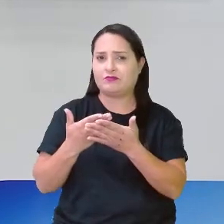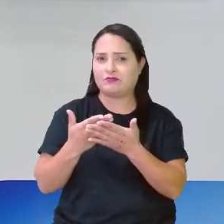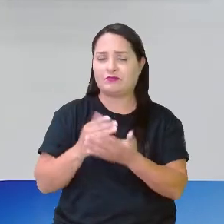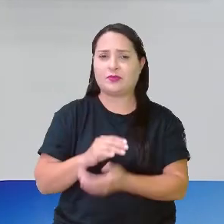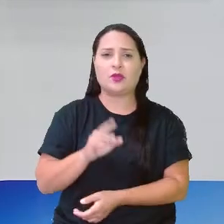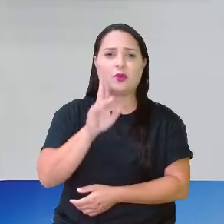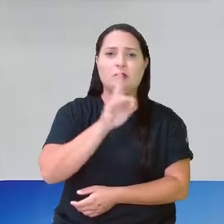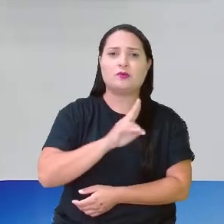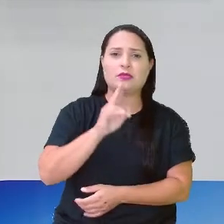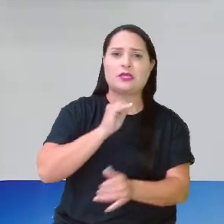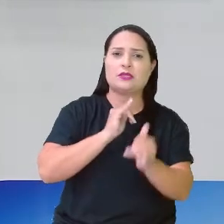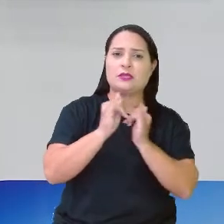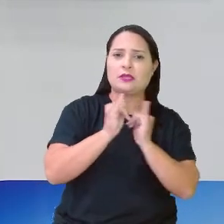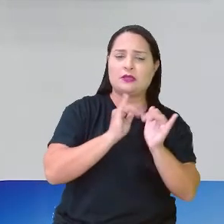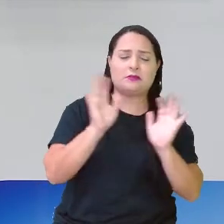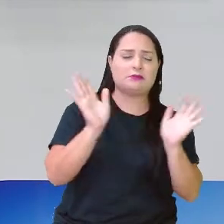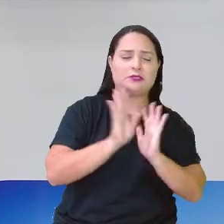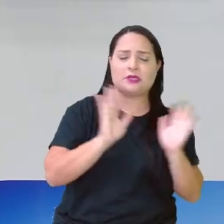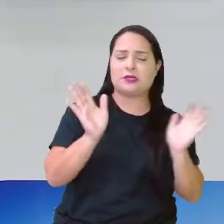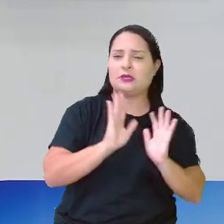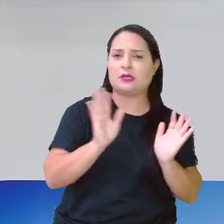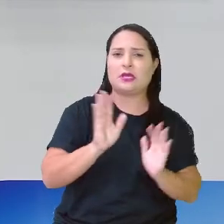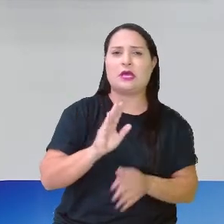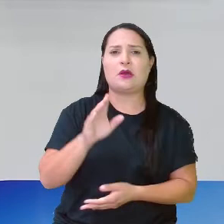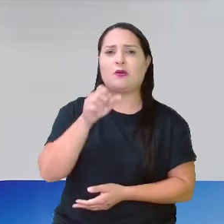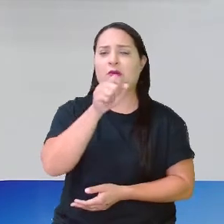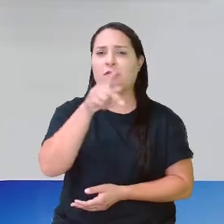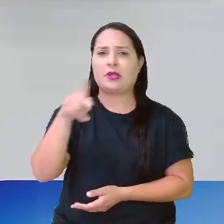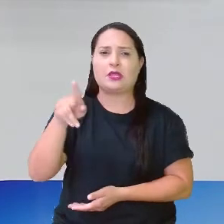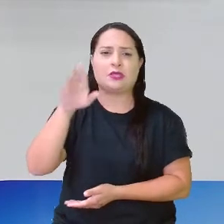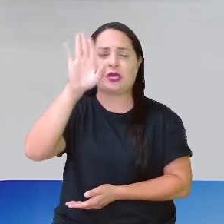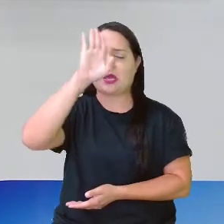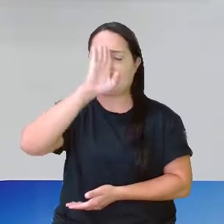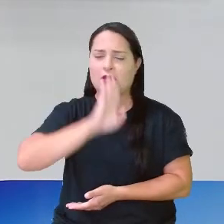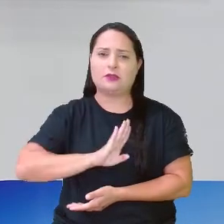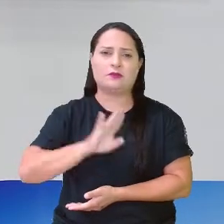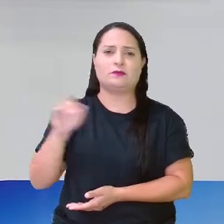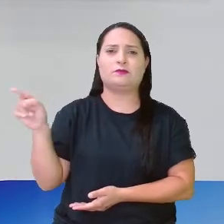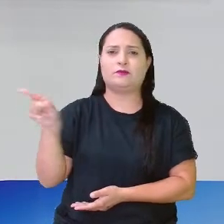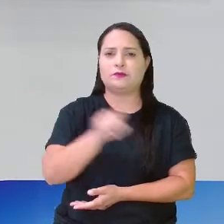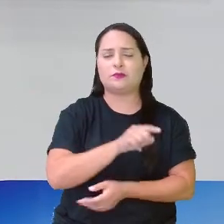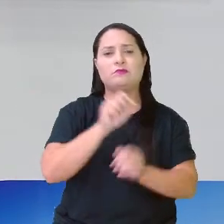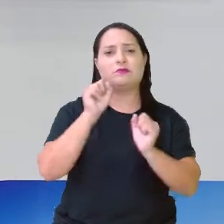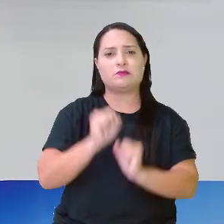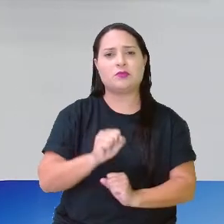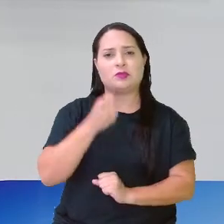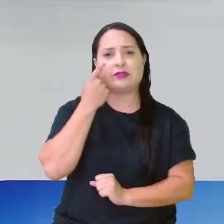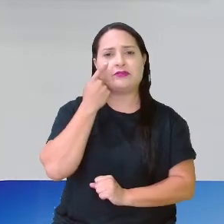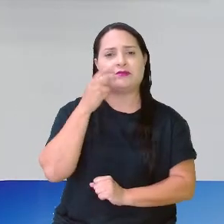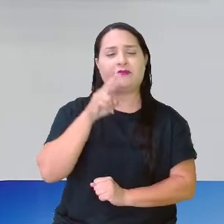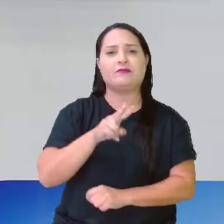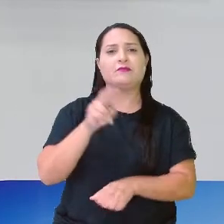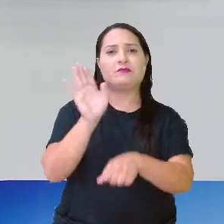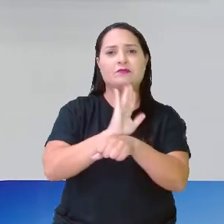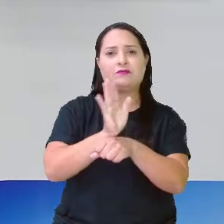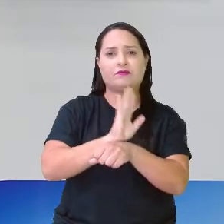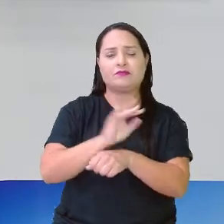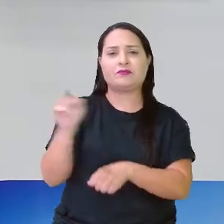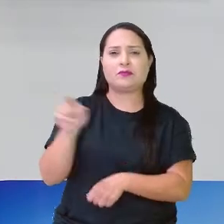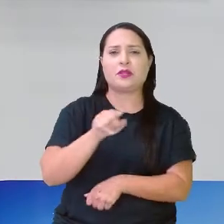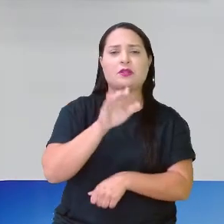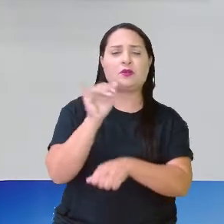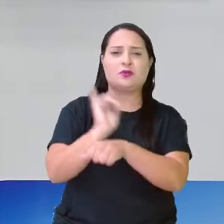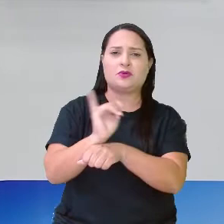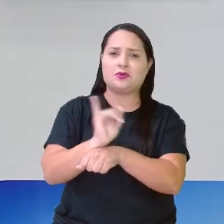use internet, o aplicativo é gratuito. Olha aí, vocês podem depois assistir aí os vídeos de vocês lá no YouTube, ver